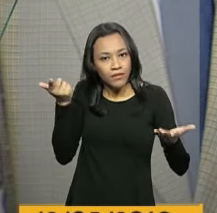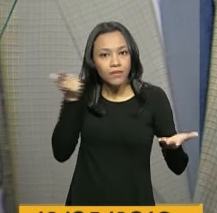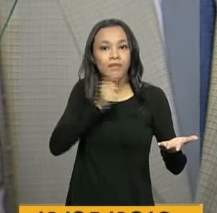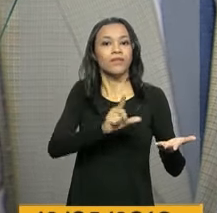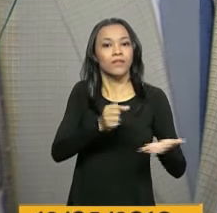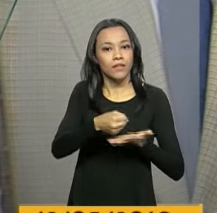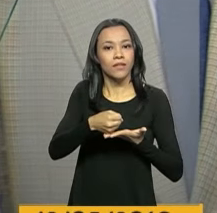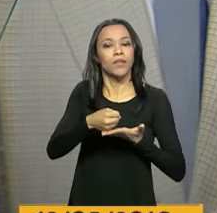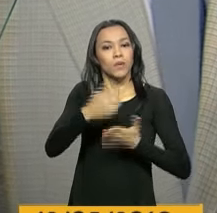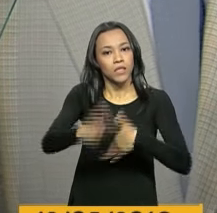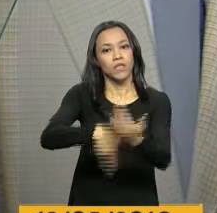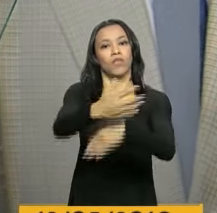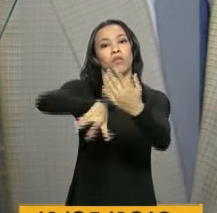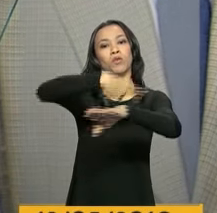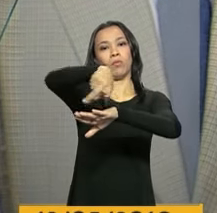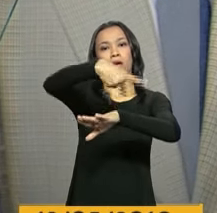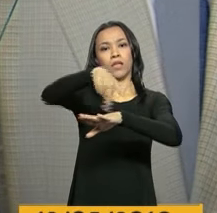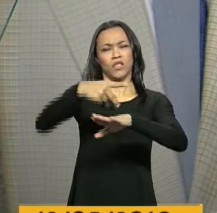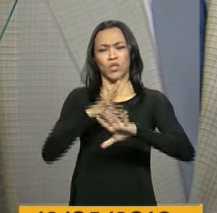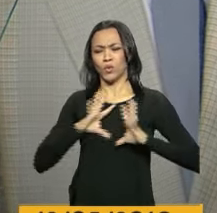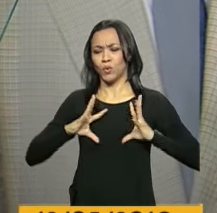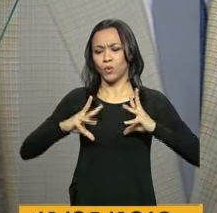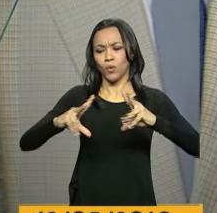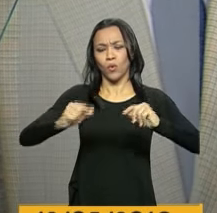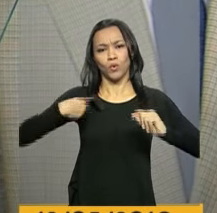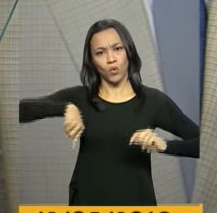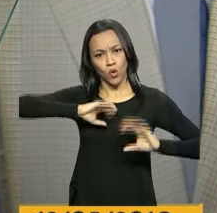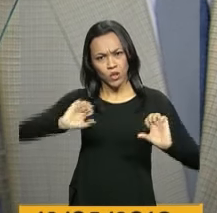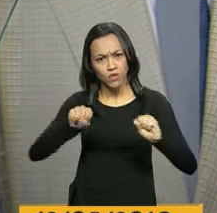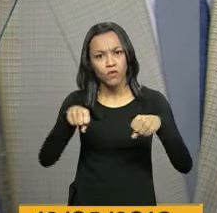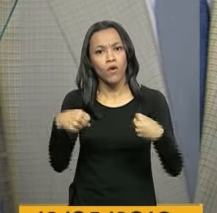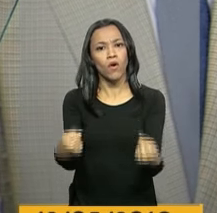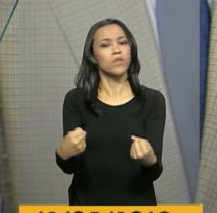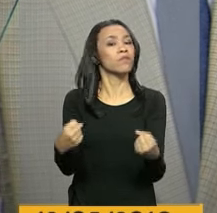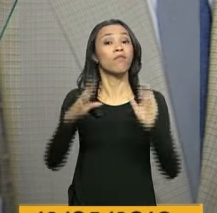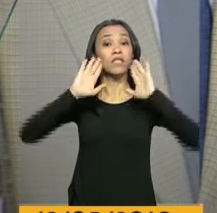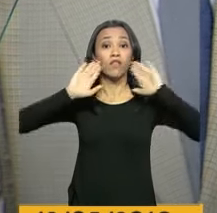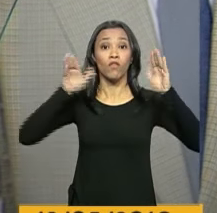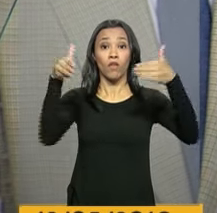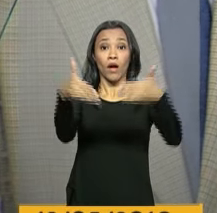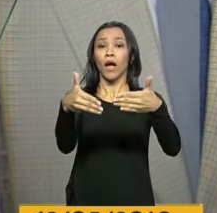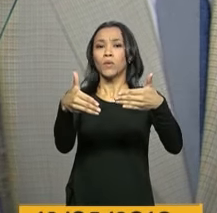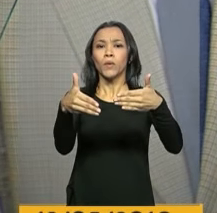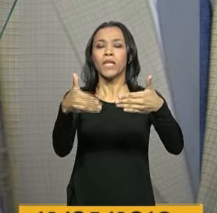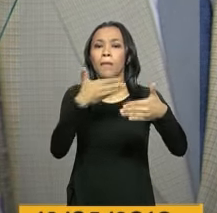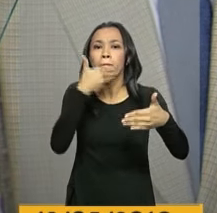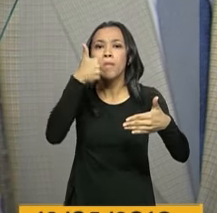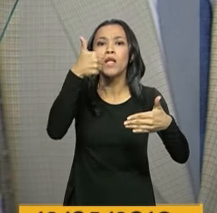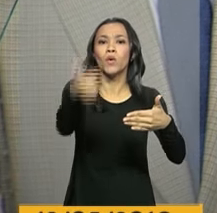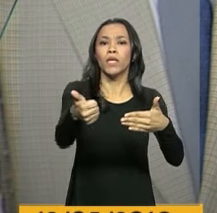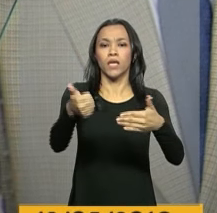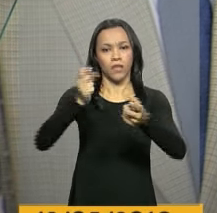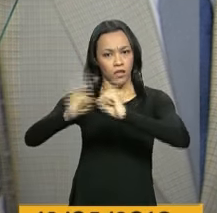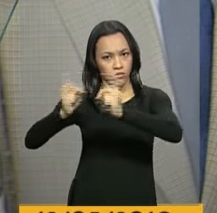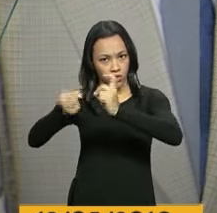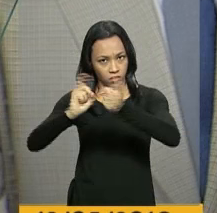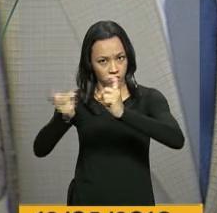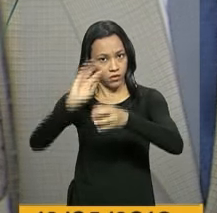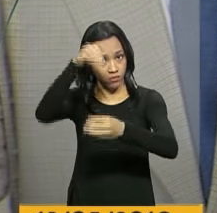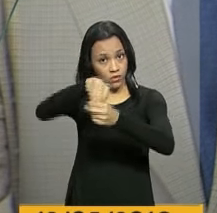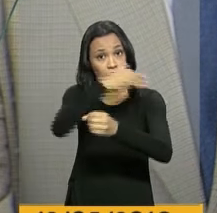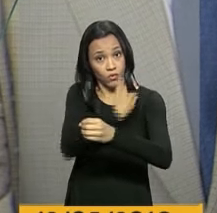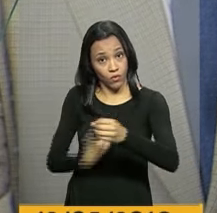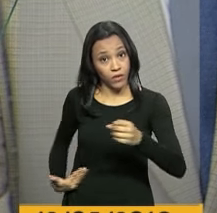país. Todos os nossos esforços estarão centrados na melhoria dos processos administrativos, o